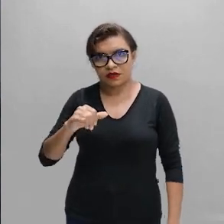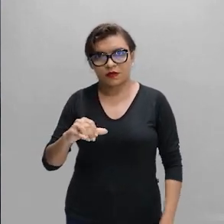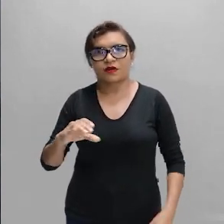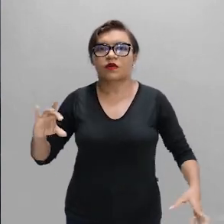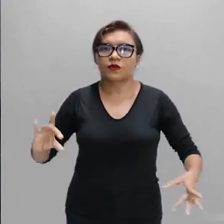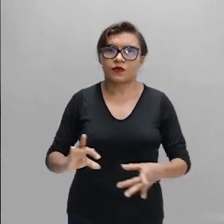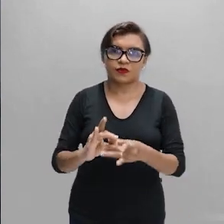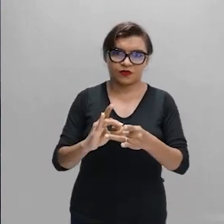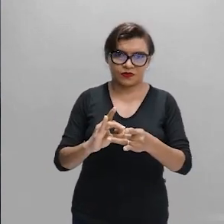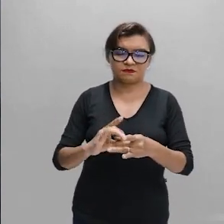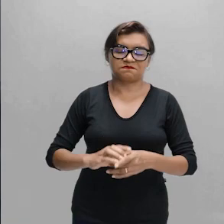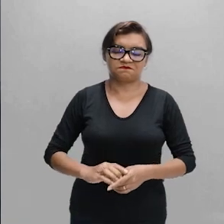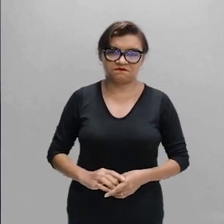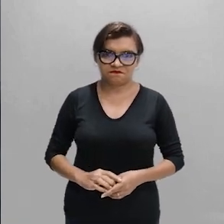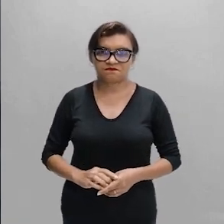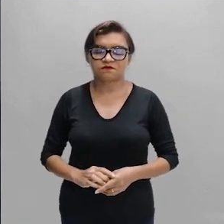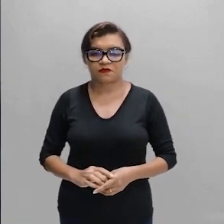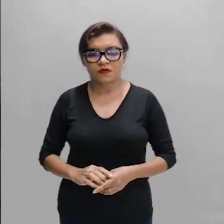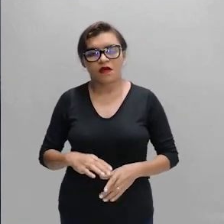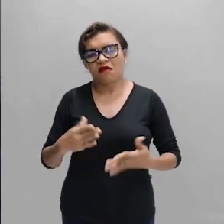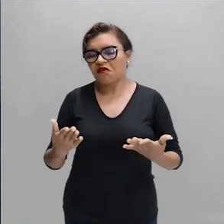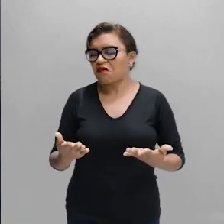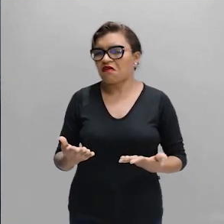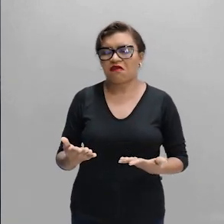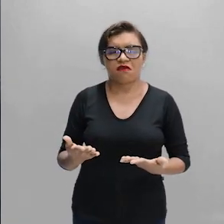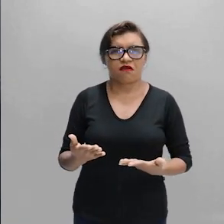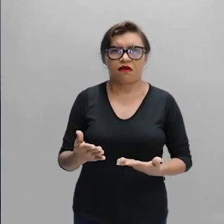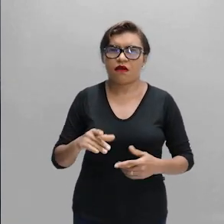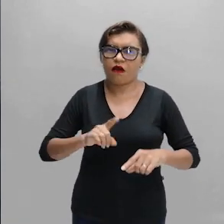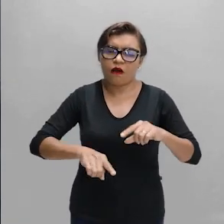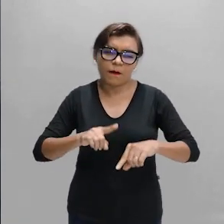de um celular, ok, que esteja aí